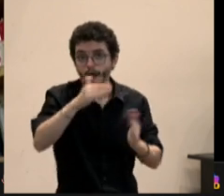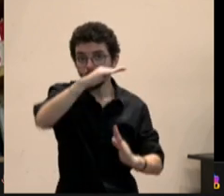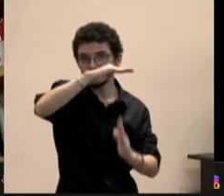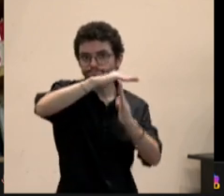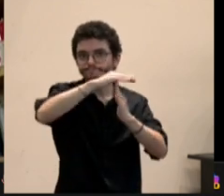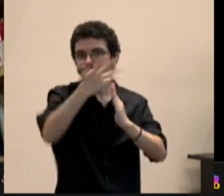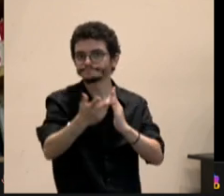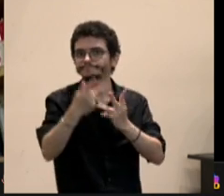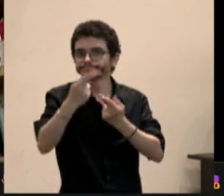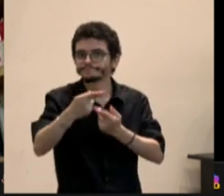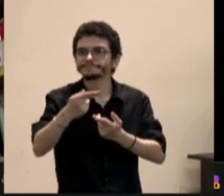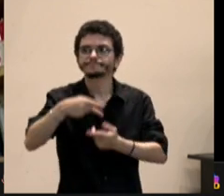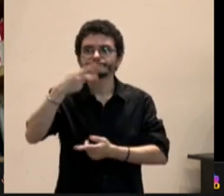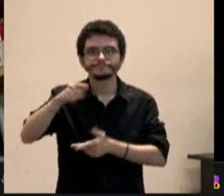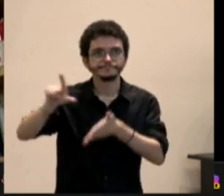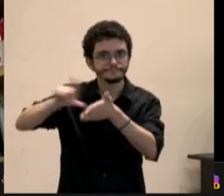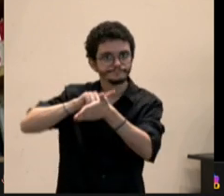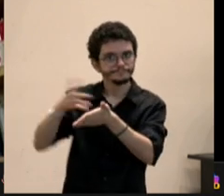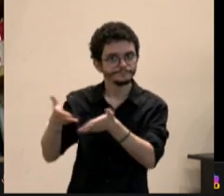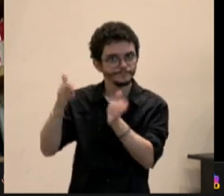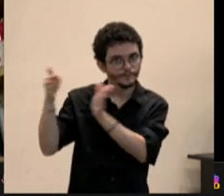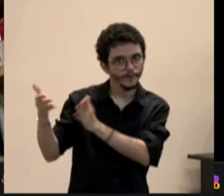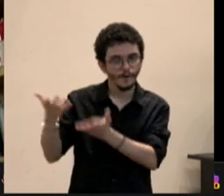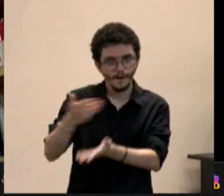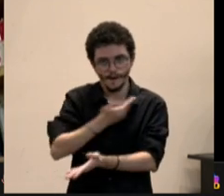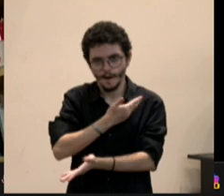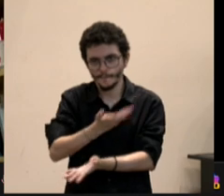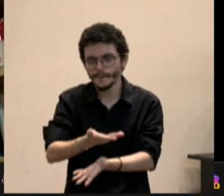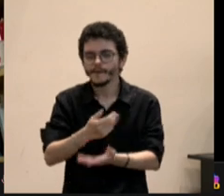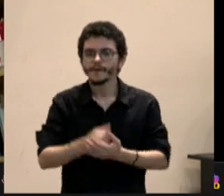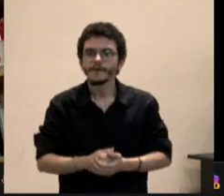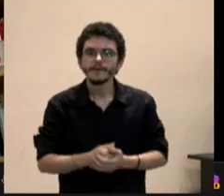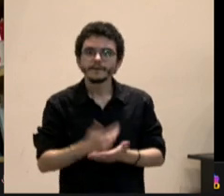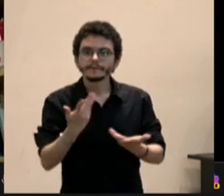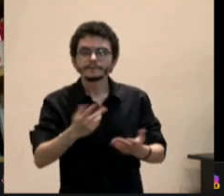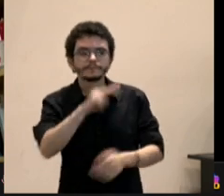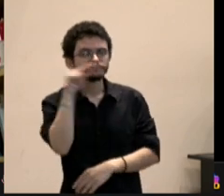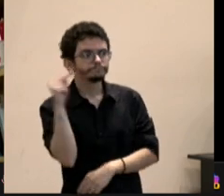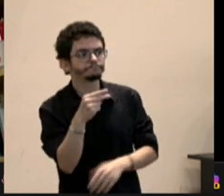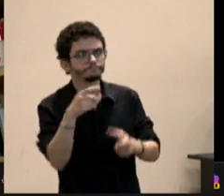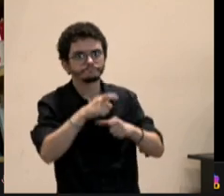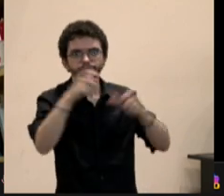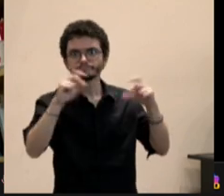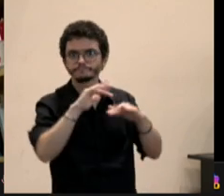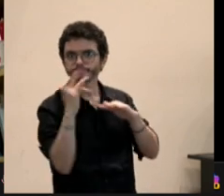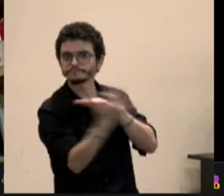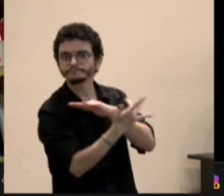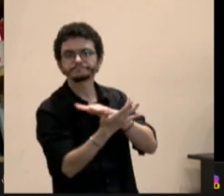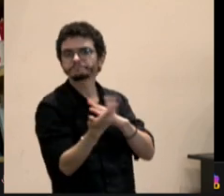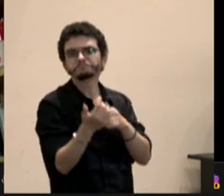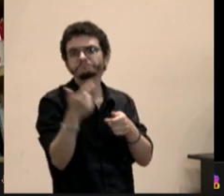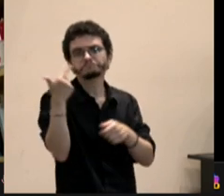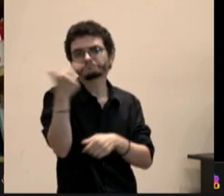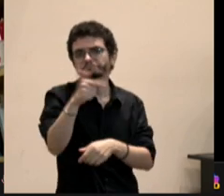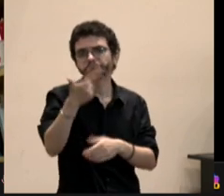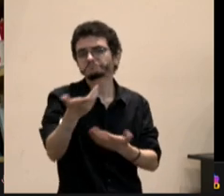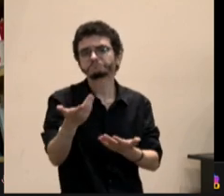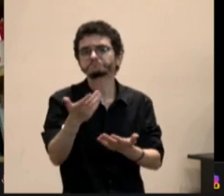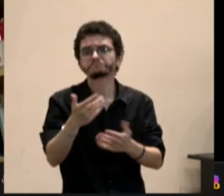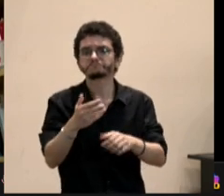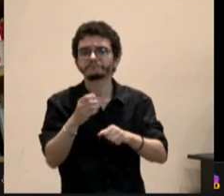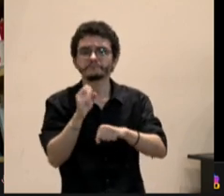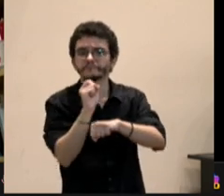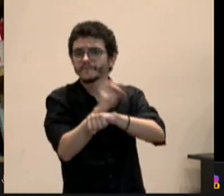aqui. Quando a gente olha que a boa parte das redes não faz concursos públicos,